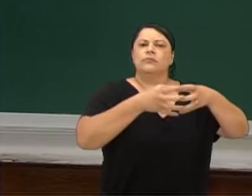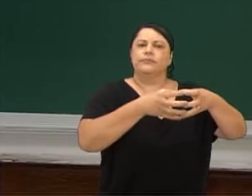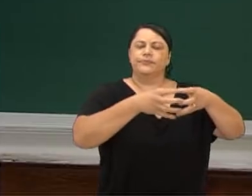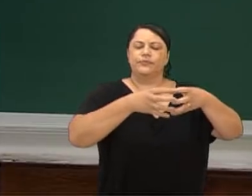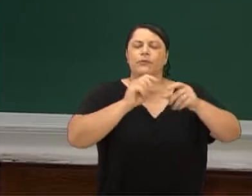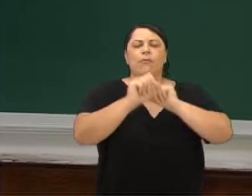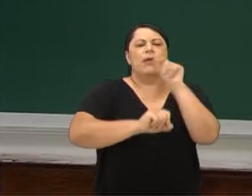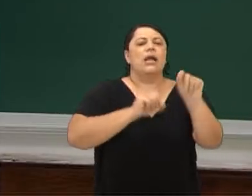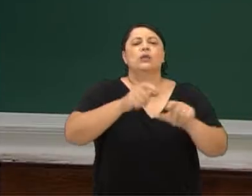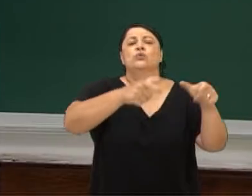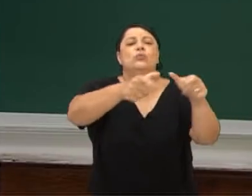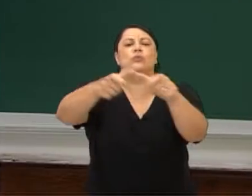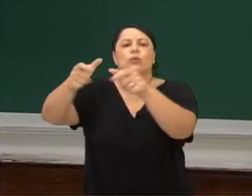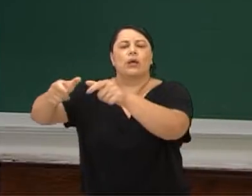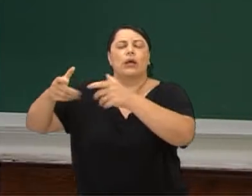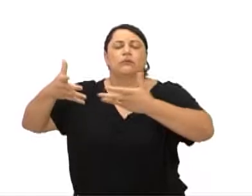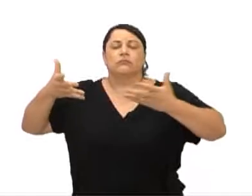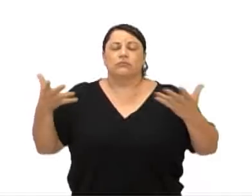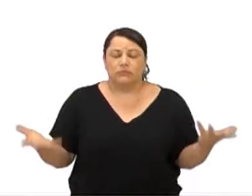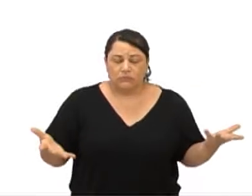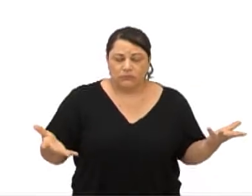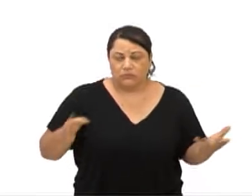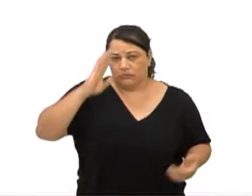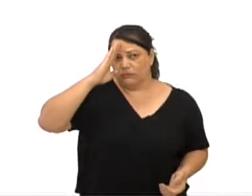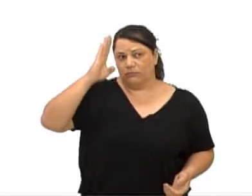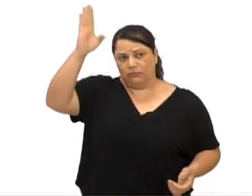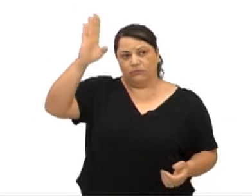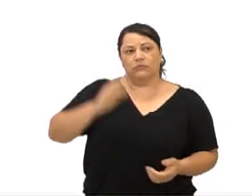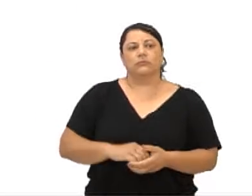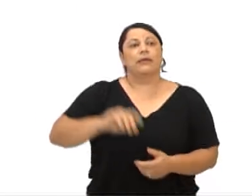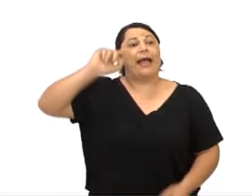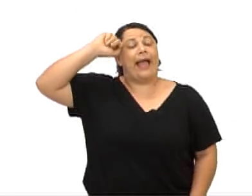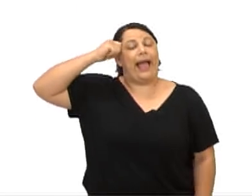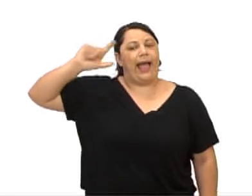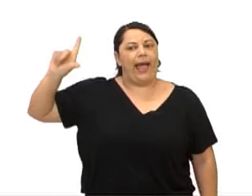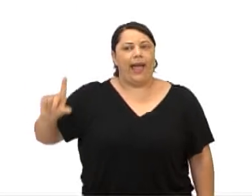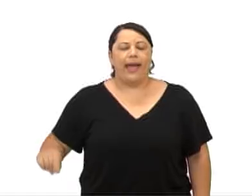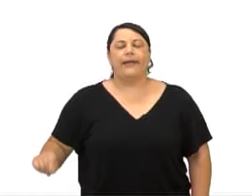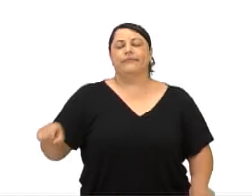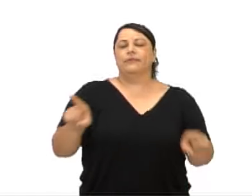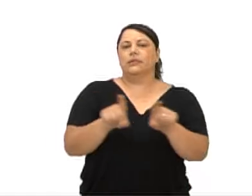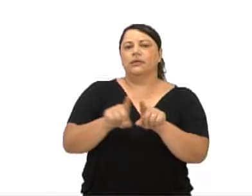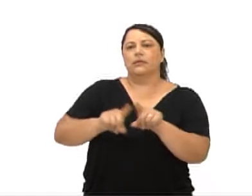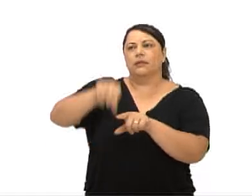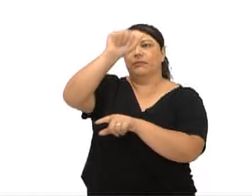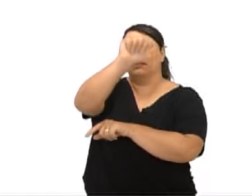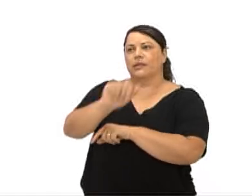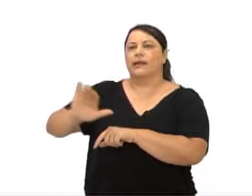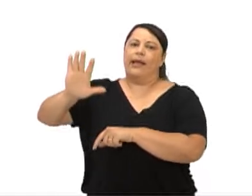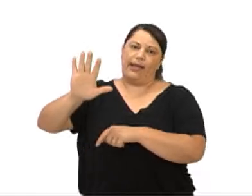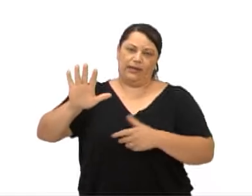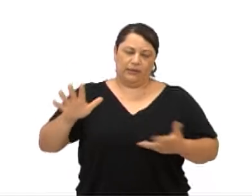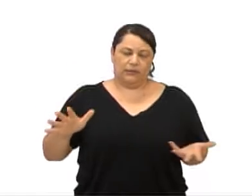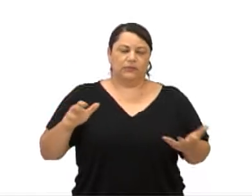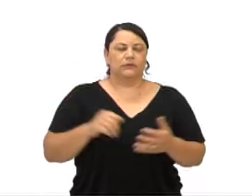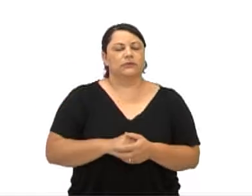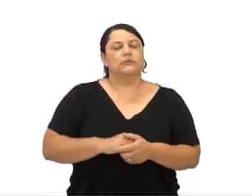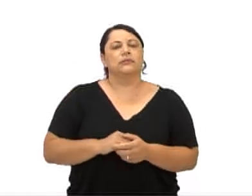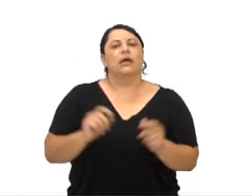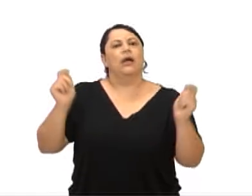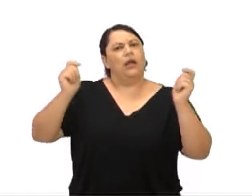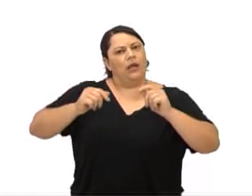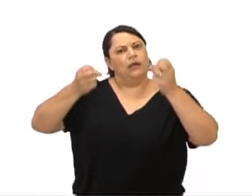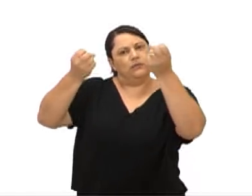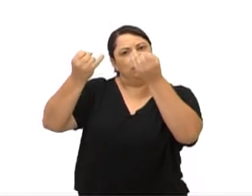quais territórios? Principalmente, olha só, gente, na África e na Ásia. E esse imperialismo que nós estamos